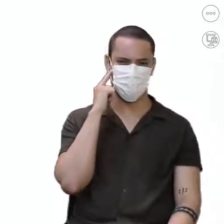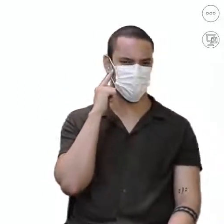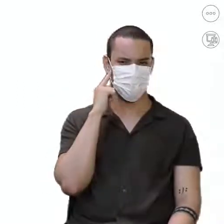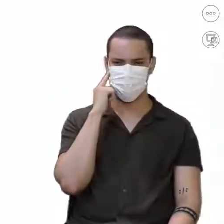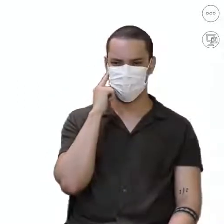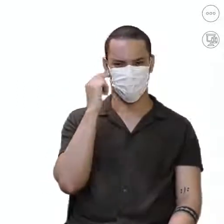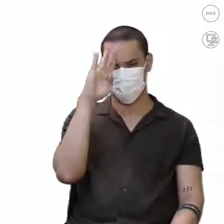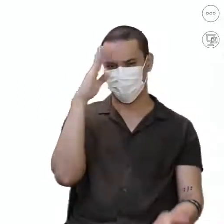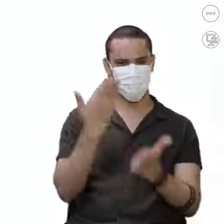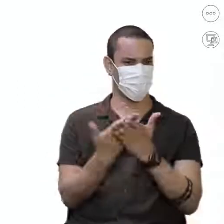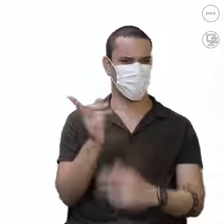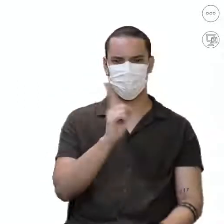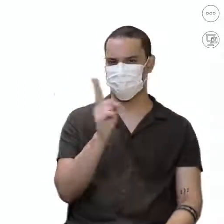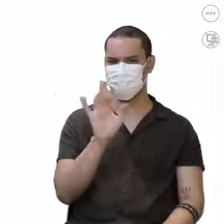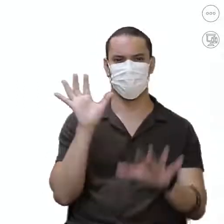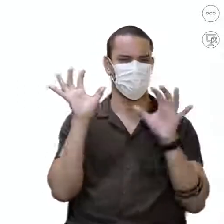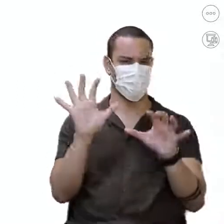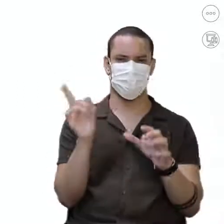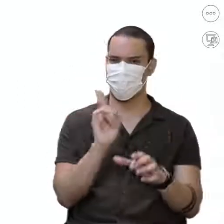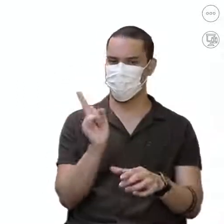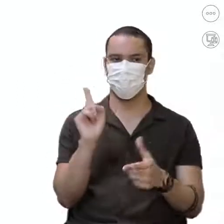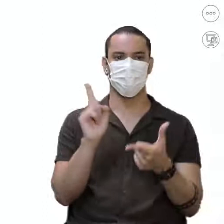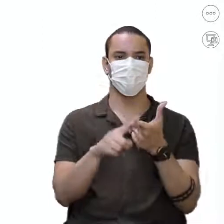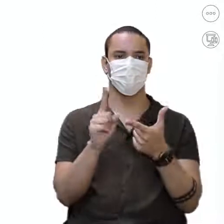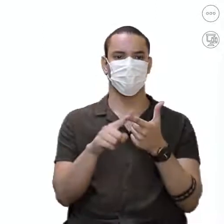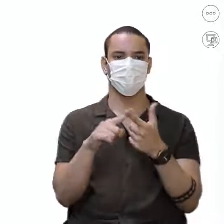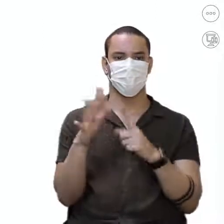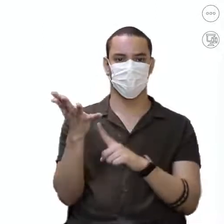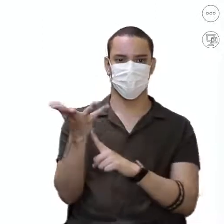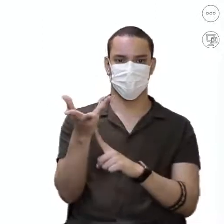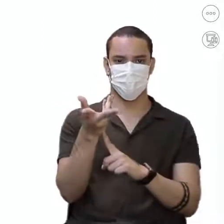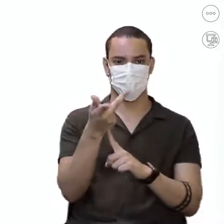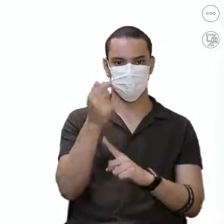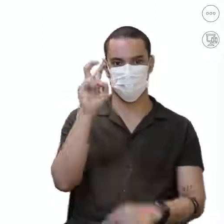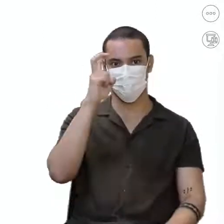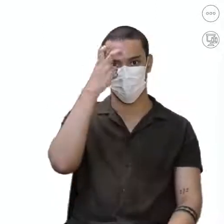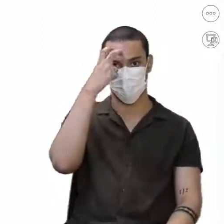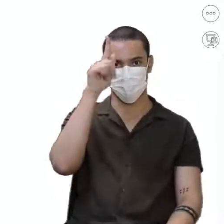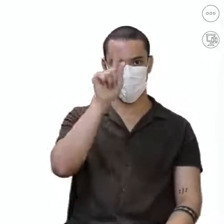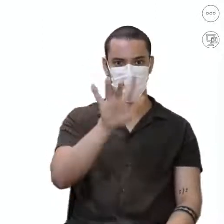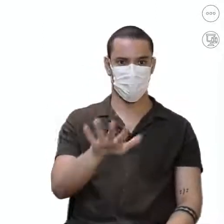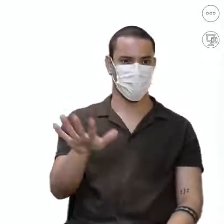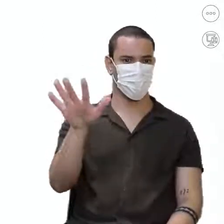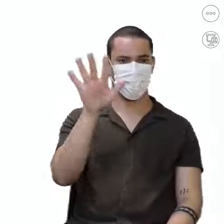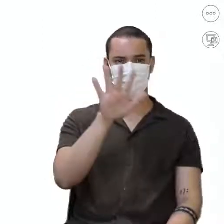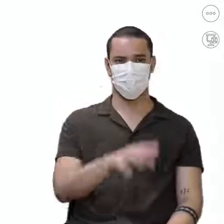ali não chega a ser dessa forma. Letra B, a arte como cultura geral?